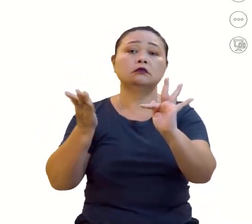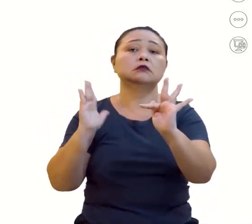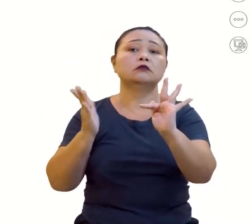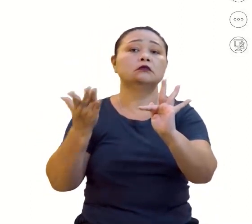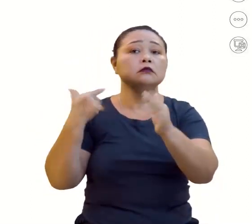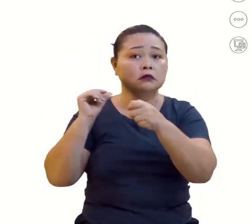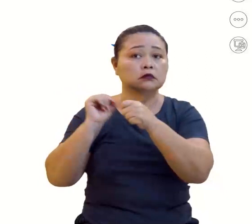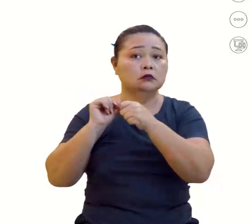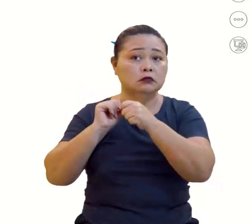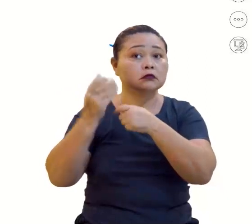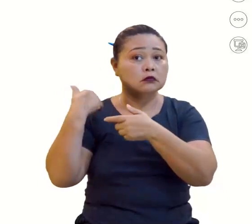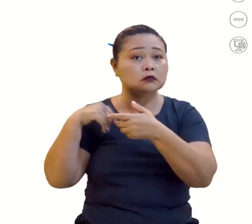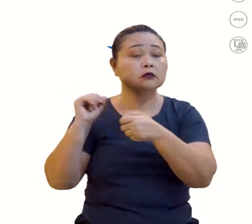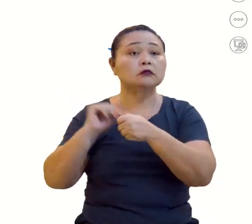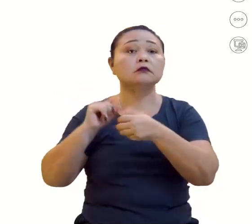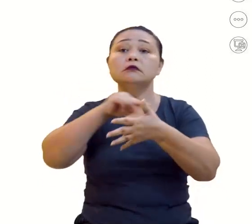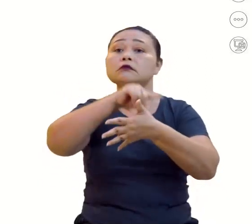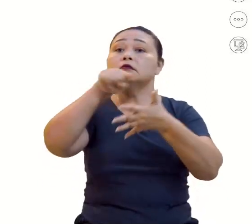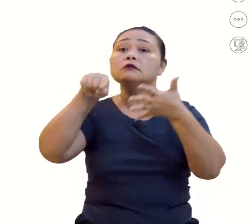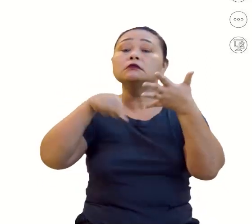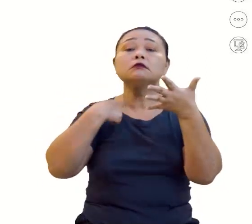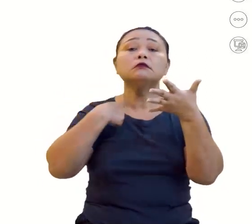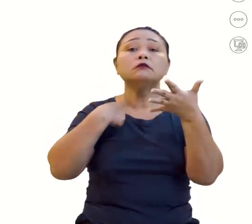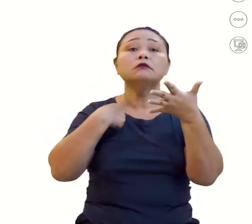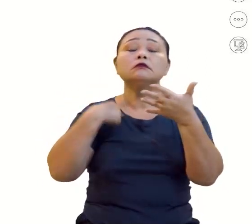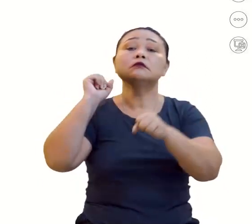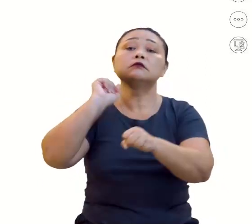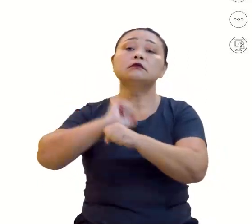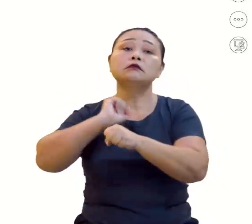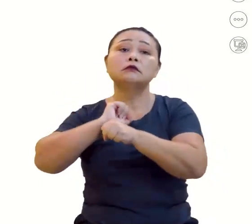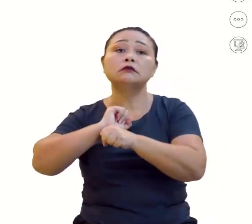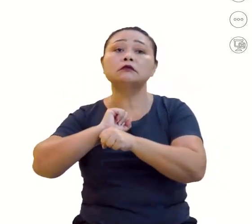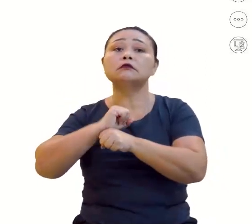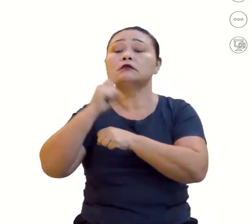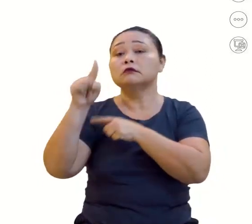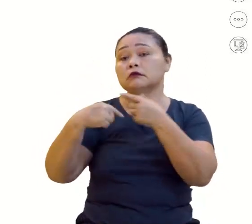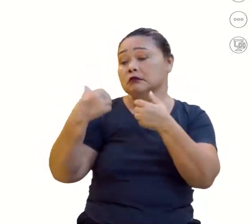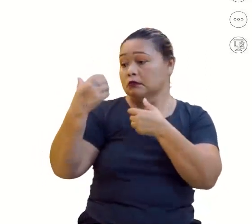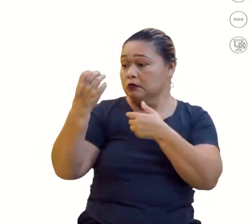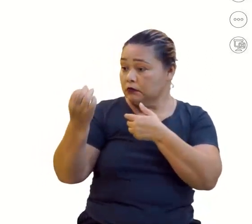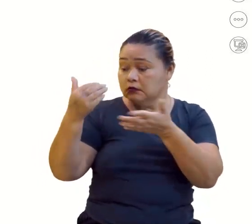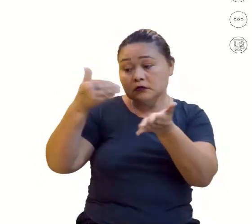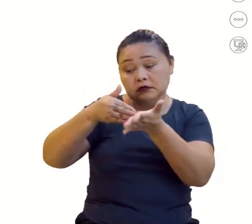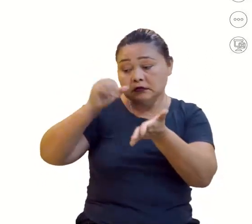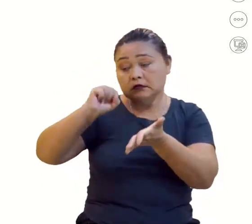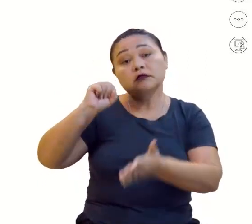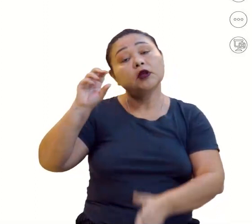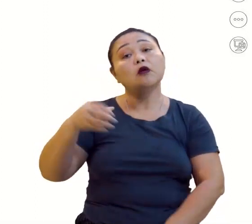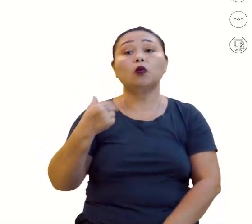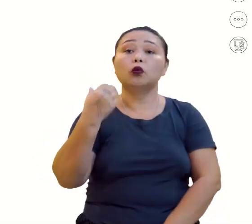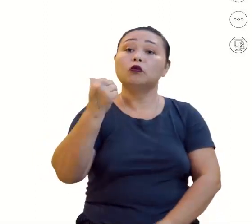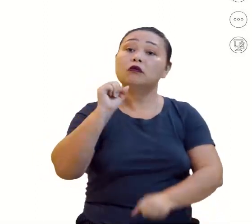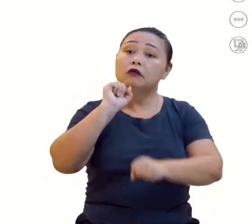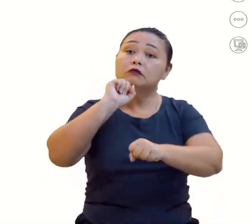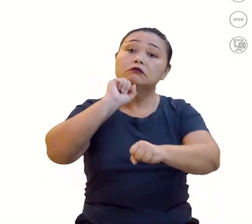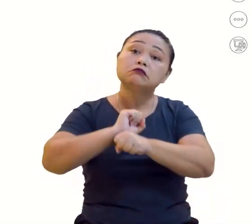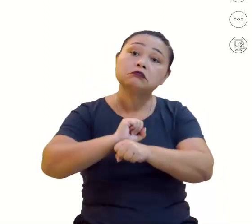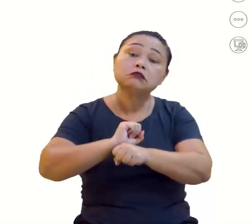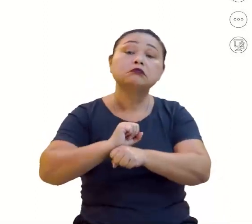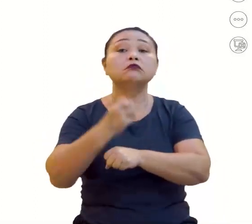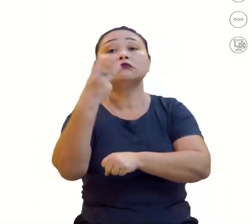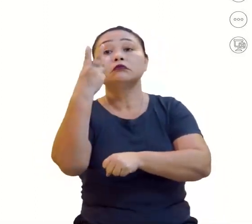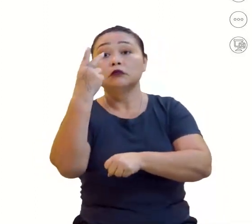aula, né? Vamos marcar a alternativa, então. Ele ficou parado de 6 a 8 minutos, então 2 minutos. Letra